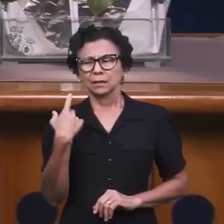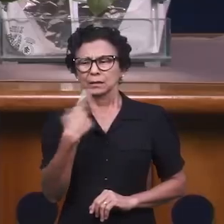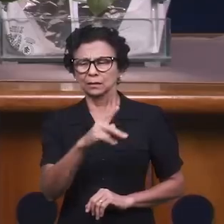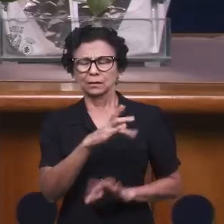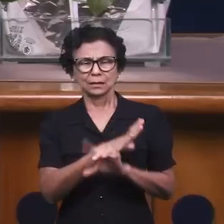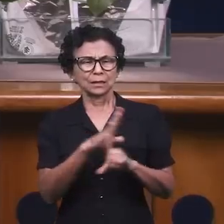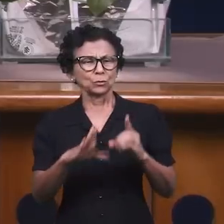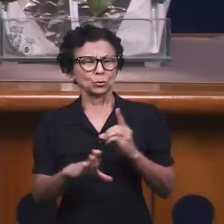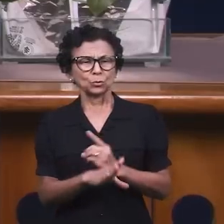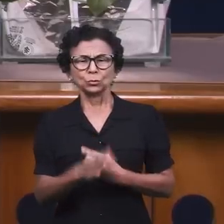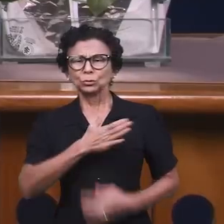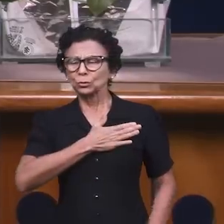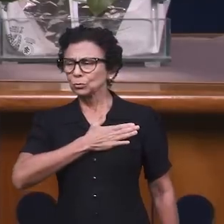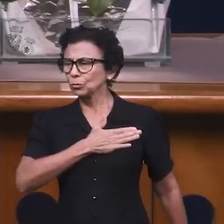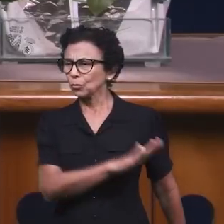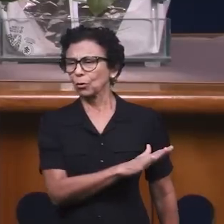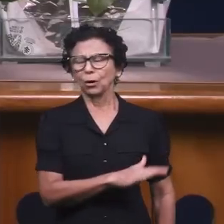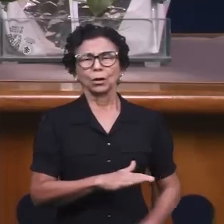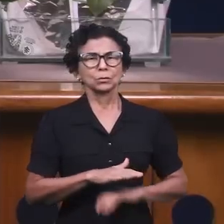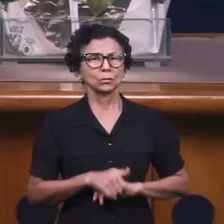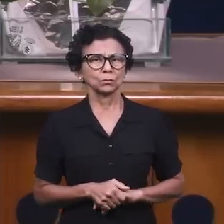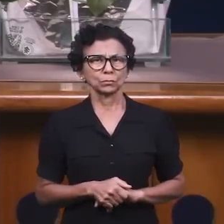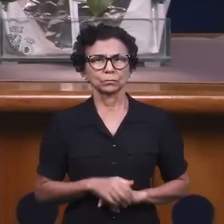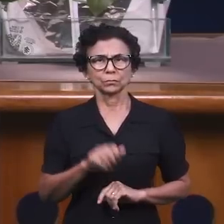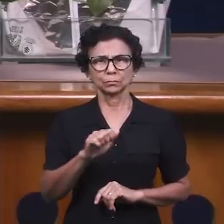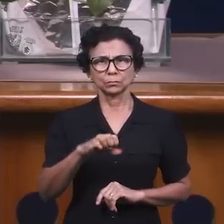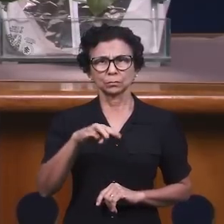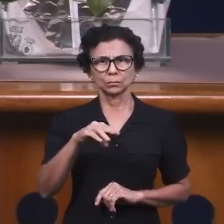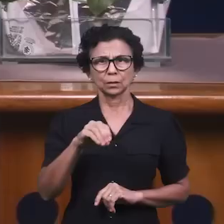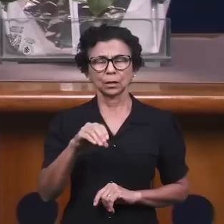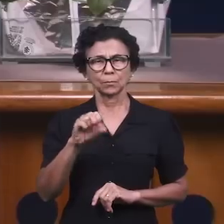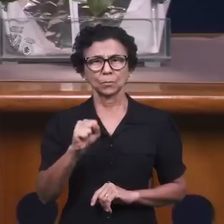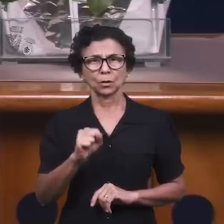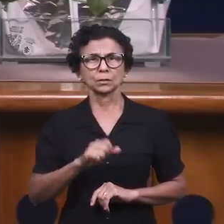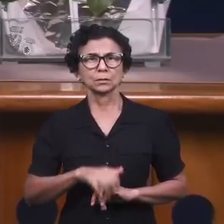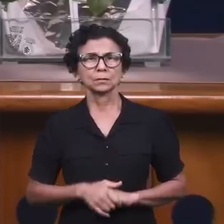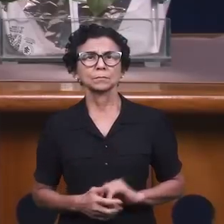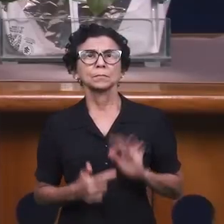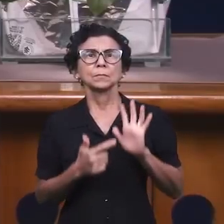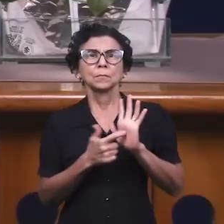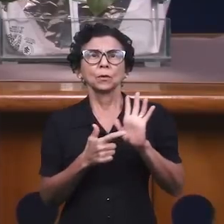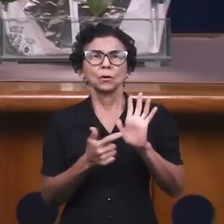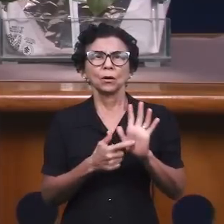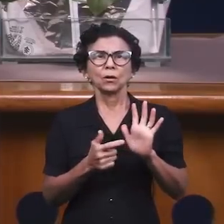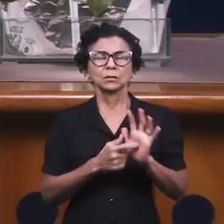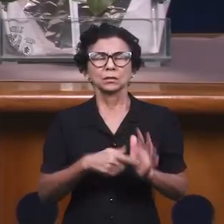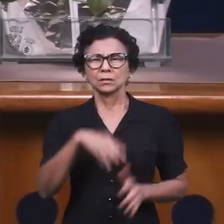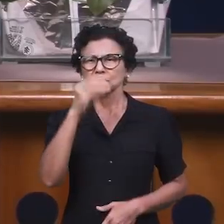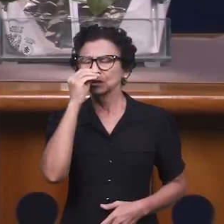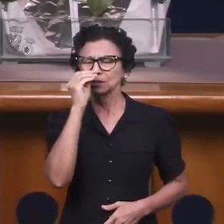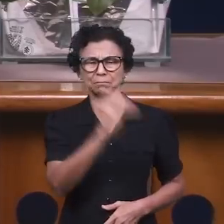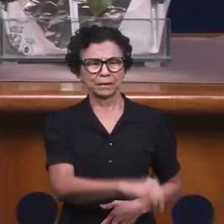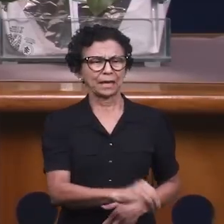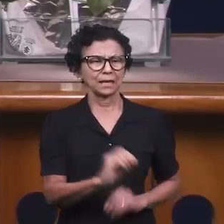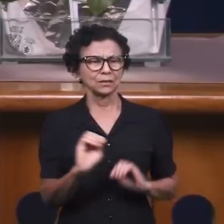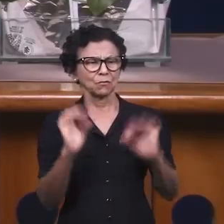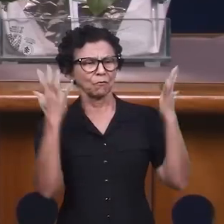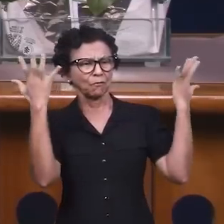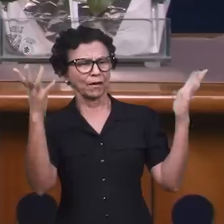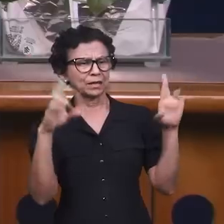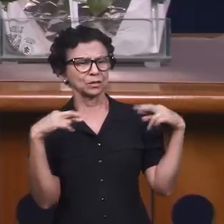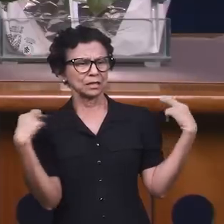em Amós capítulo 5, verso 21. O profeta diz assim, aborreço, desprezo as vossas festas e as vossas